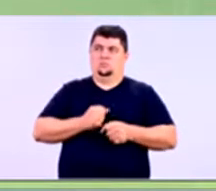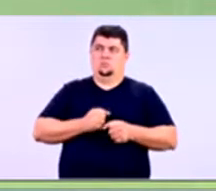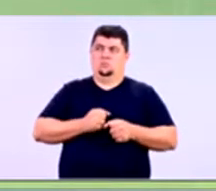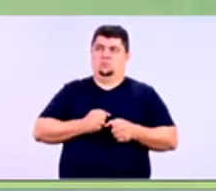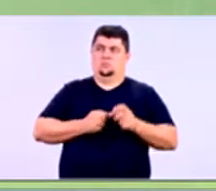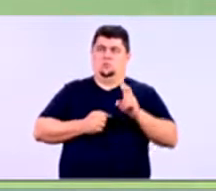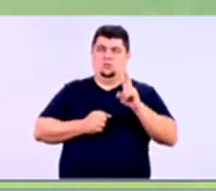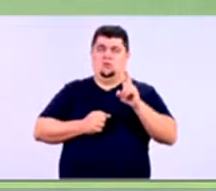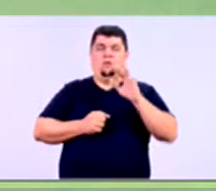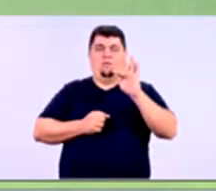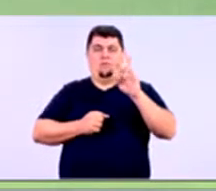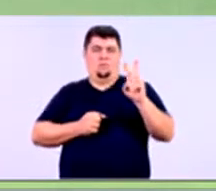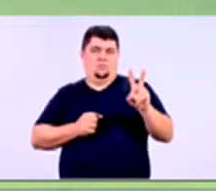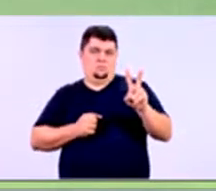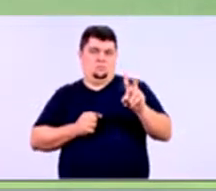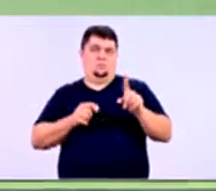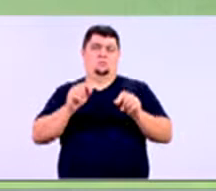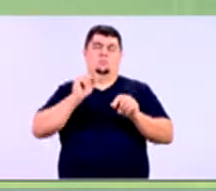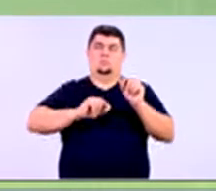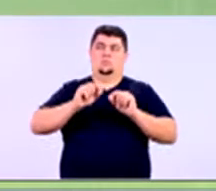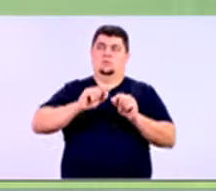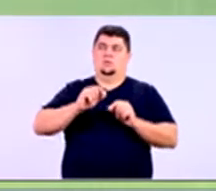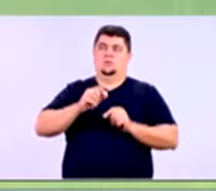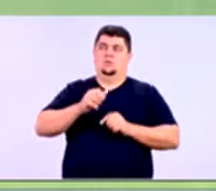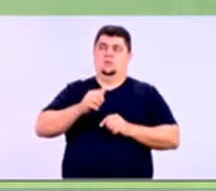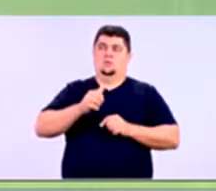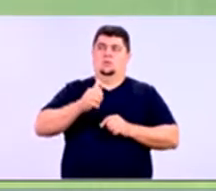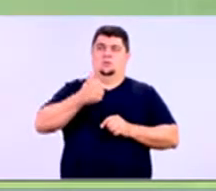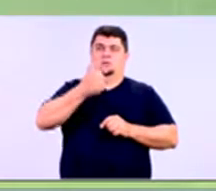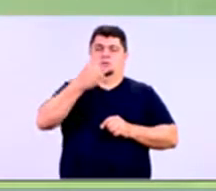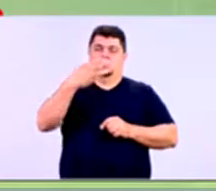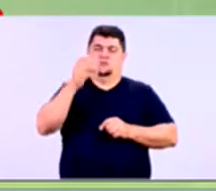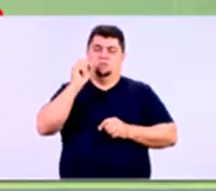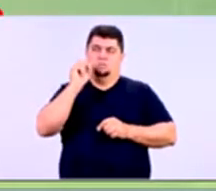valor futuro vai ser equivalente a R$